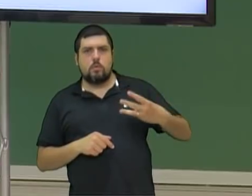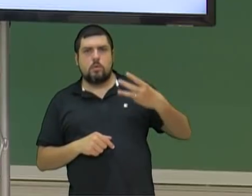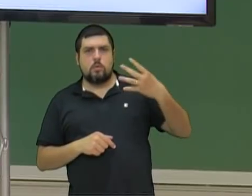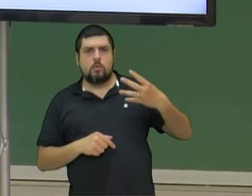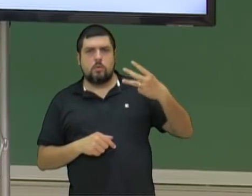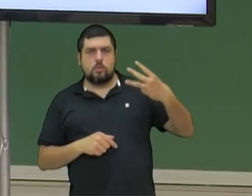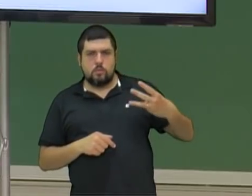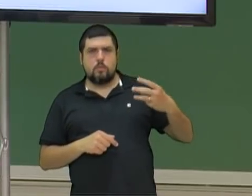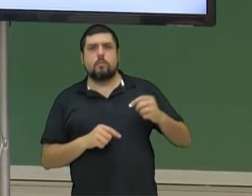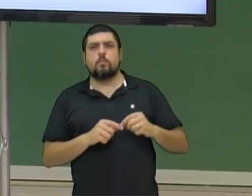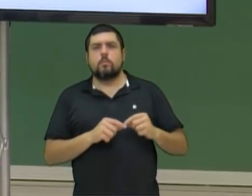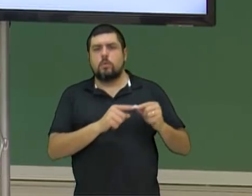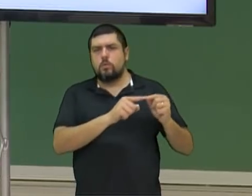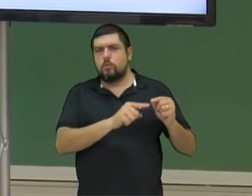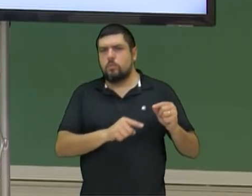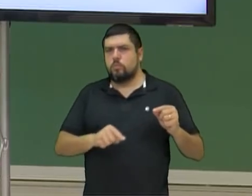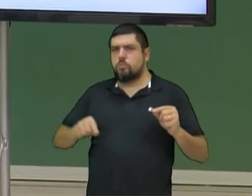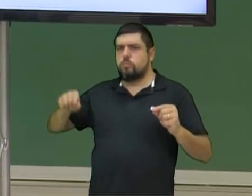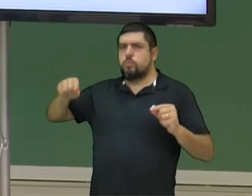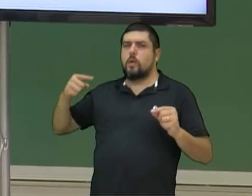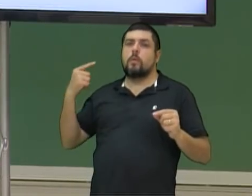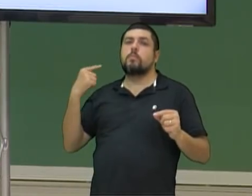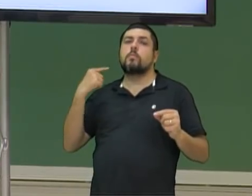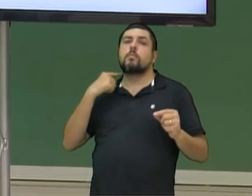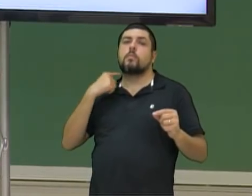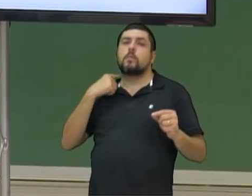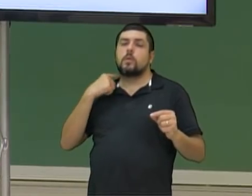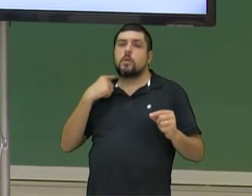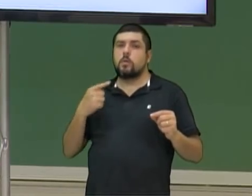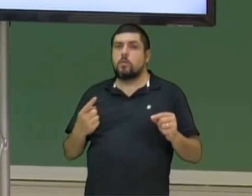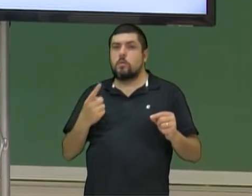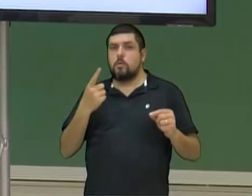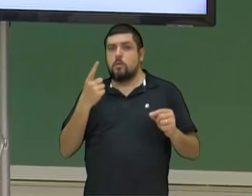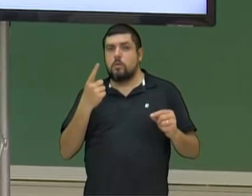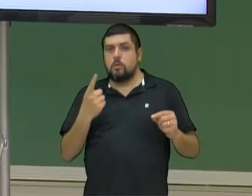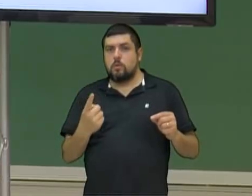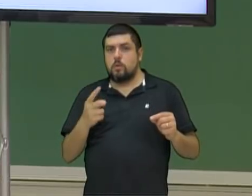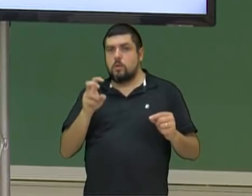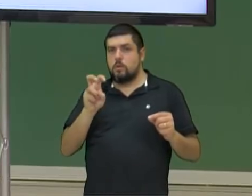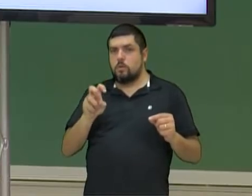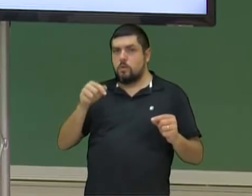que a professora conseguiu trazer, era até 157, foi até ali